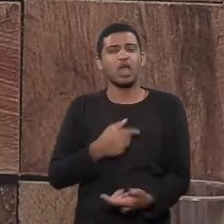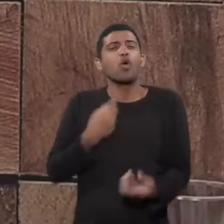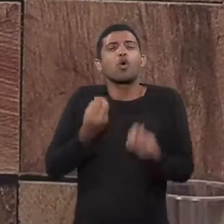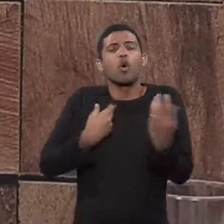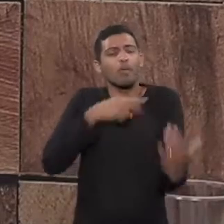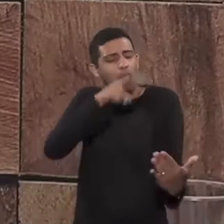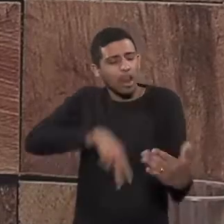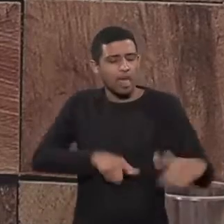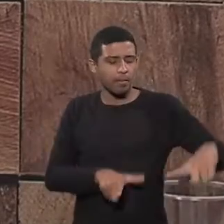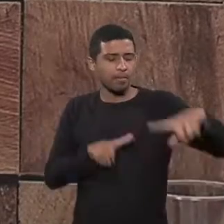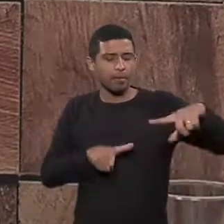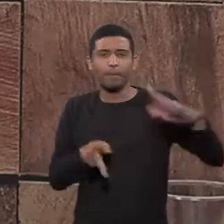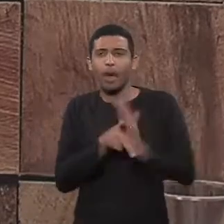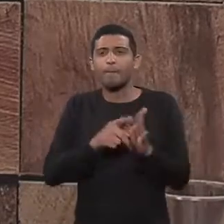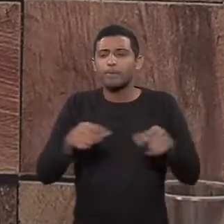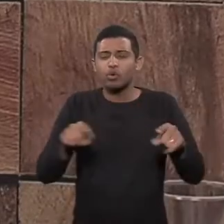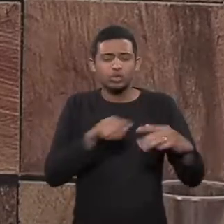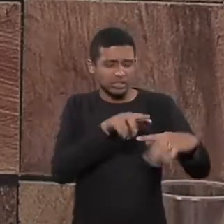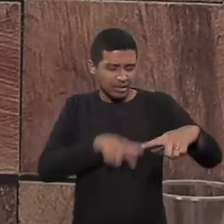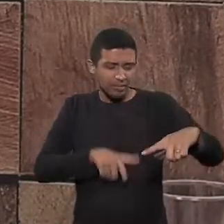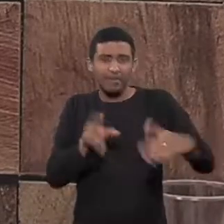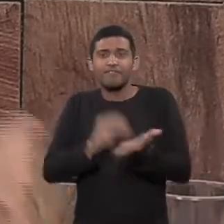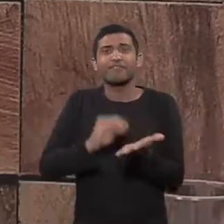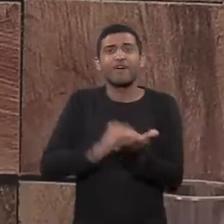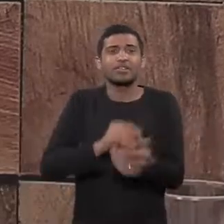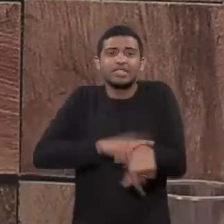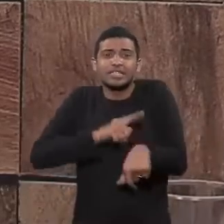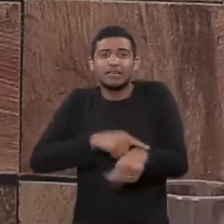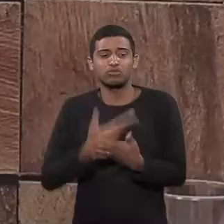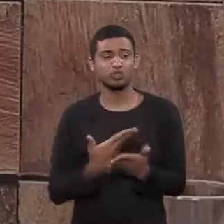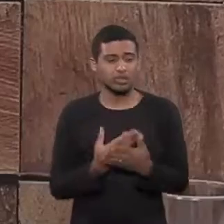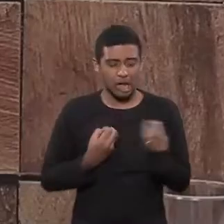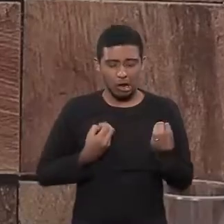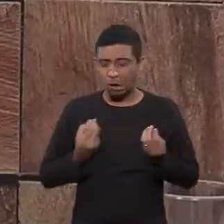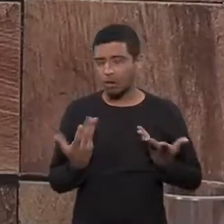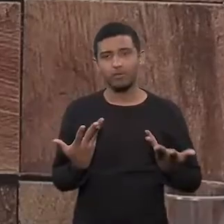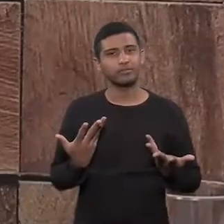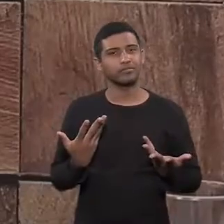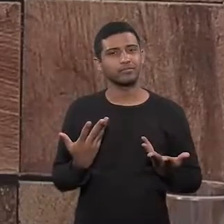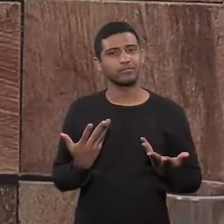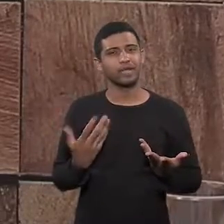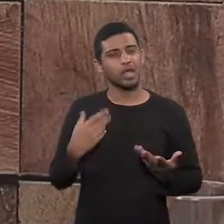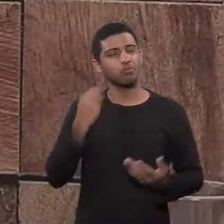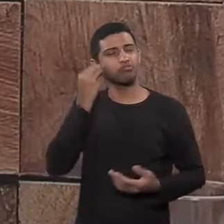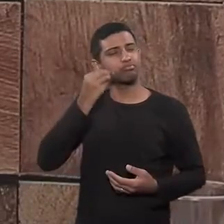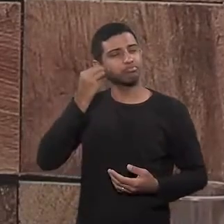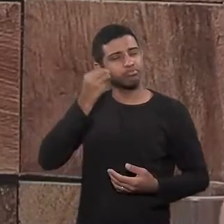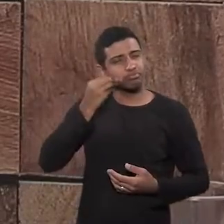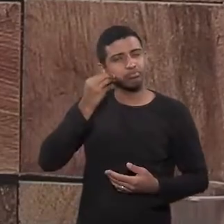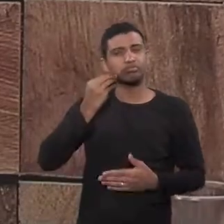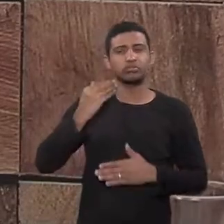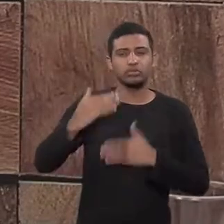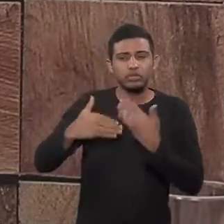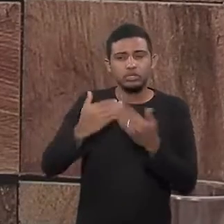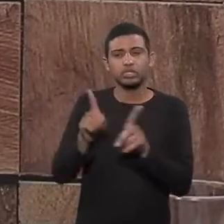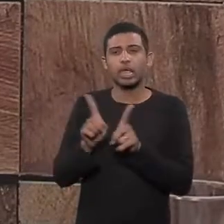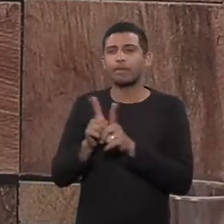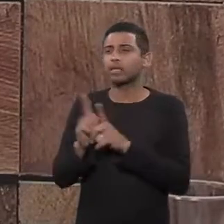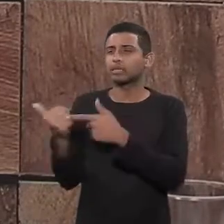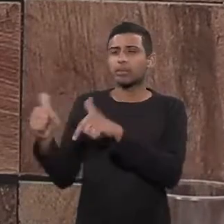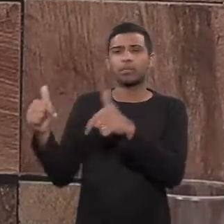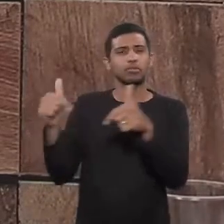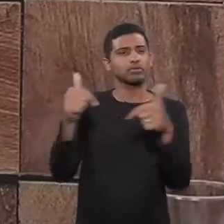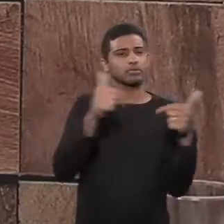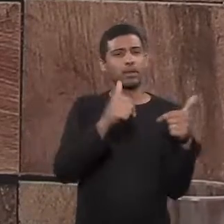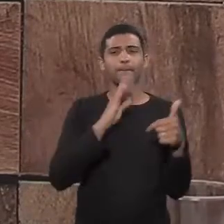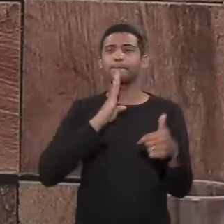português, sobre como que se lê uma partitura quando você não tem tempo de estudar. Né? Então, baseada na minha